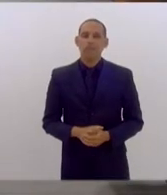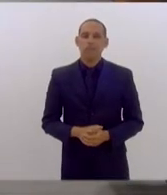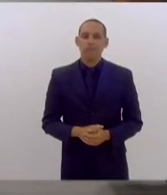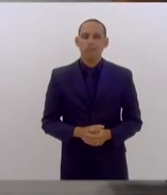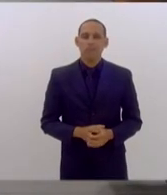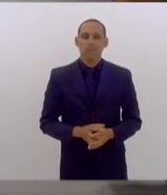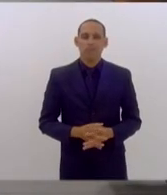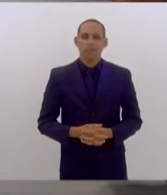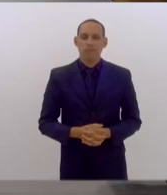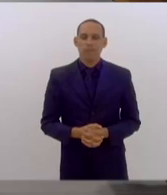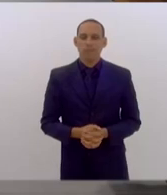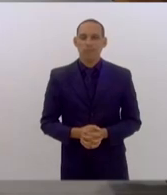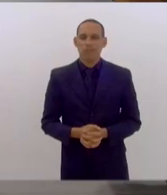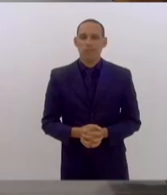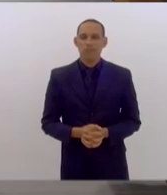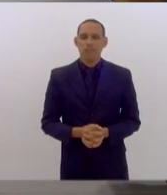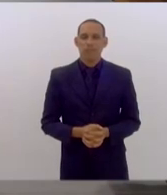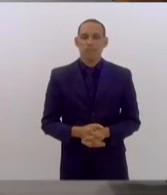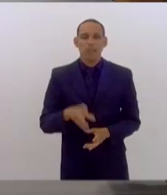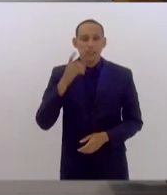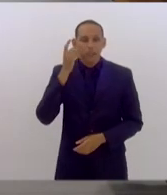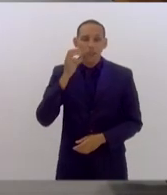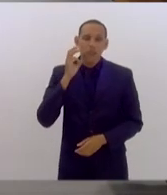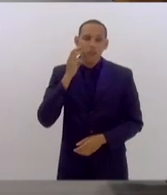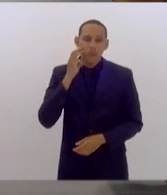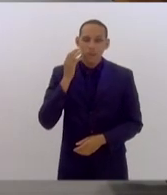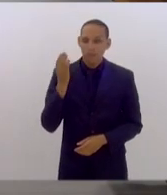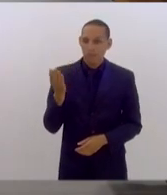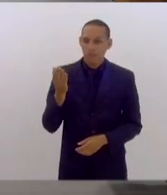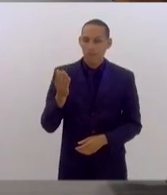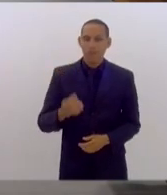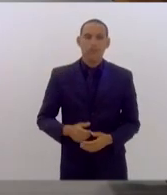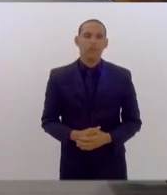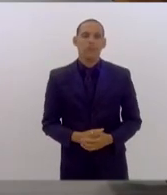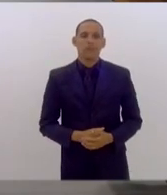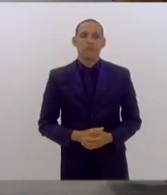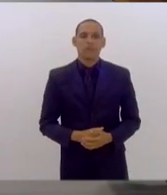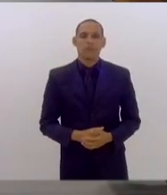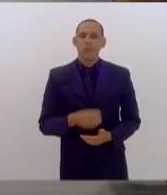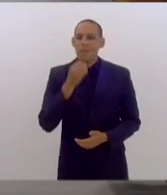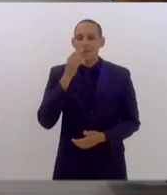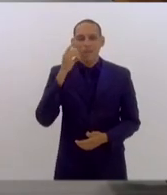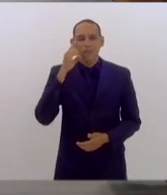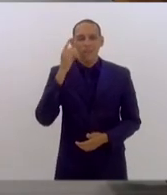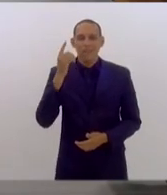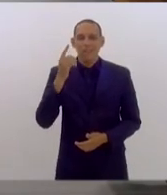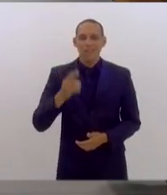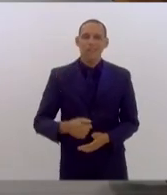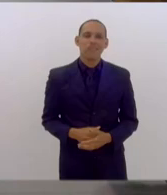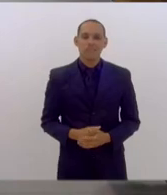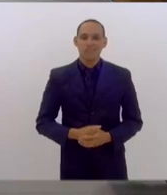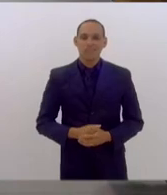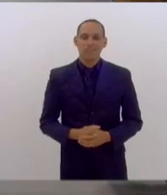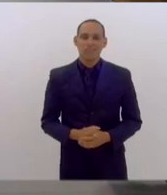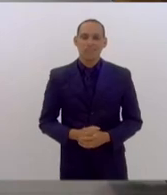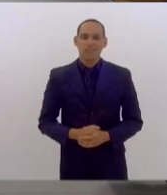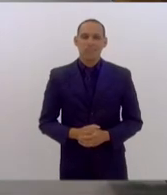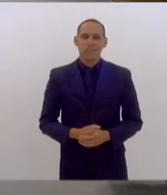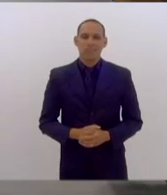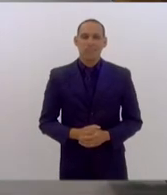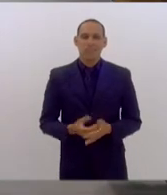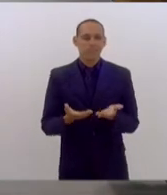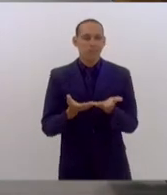E aí o deputado baldesi a Ah tá bom bom dia né a